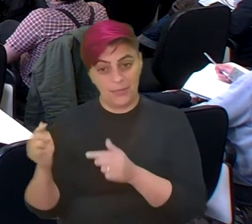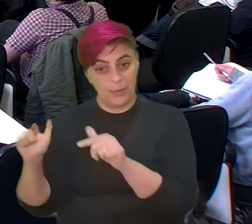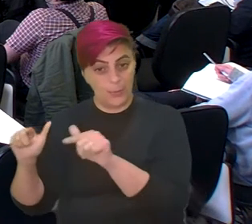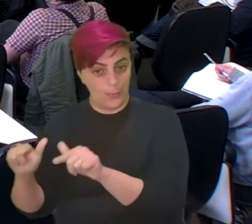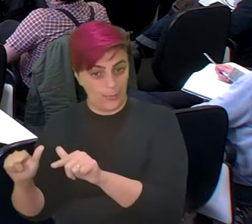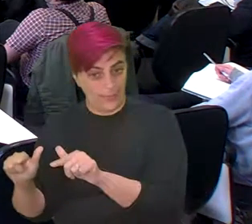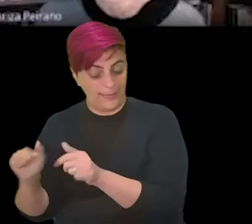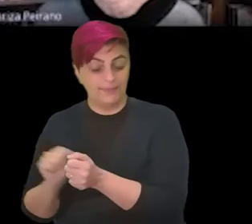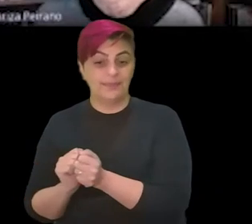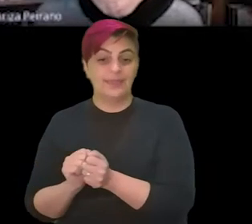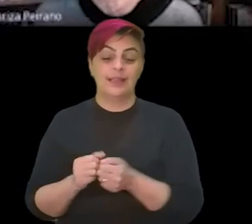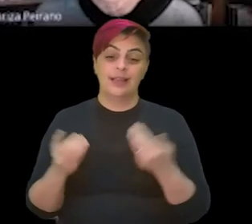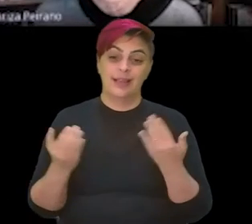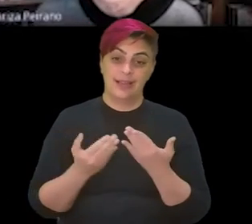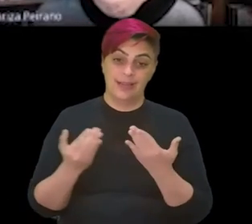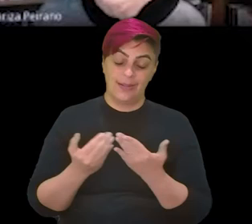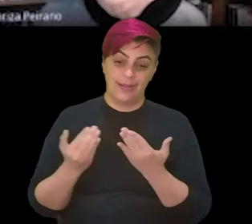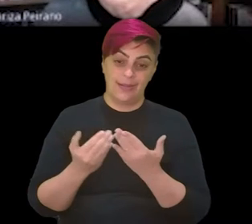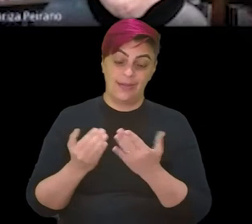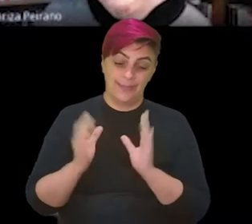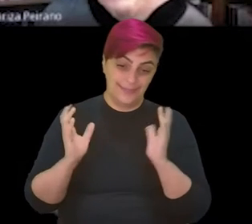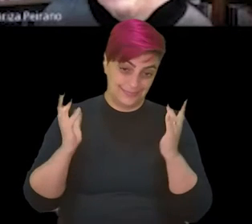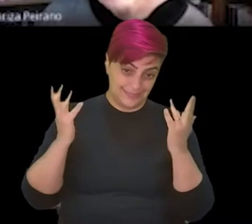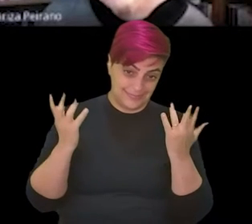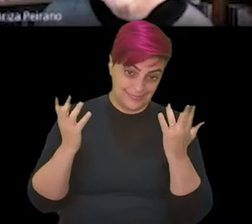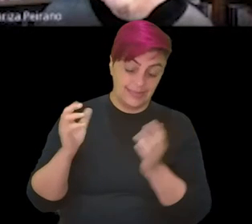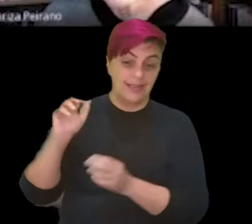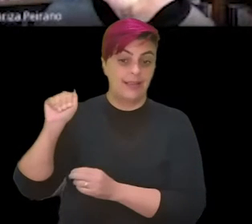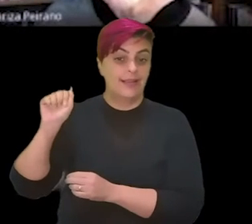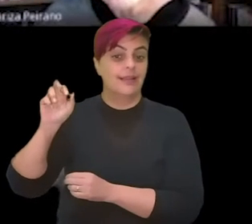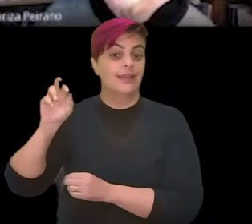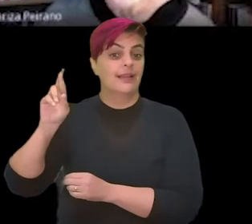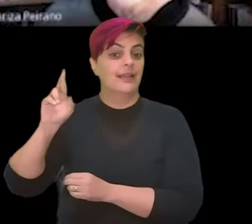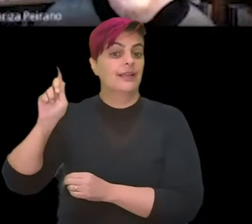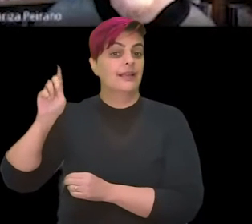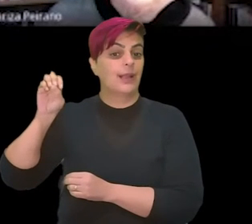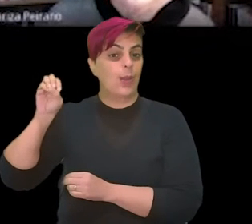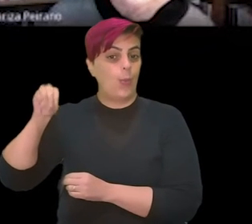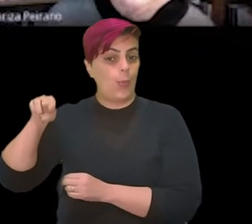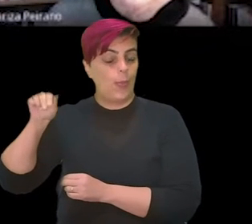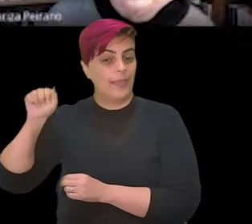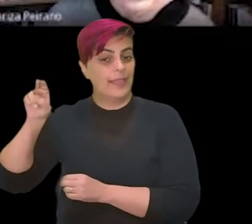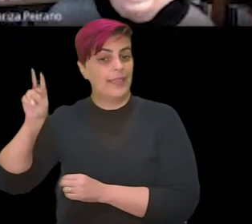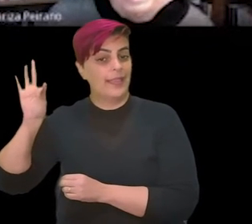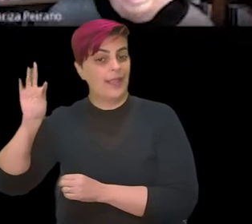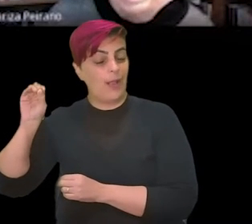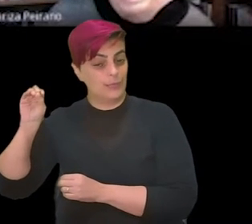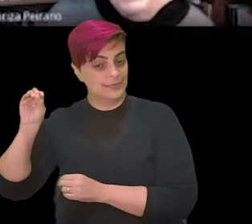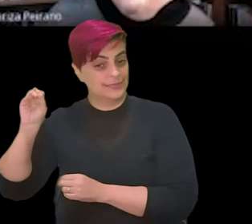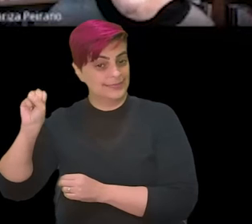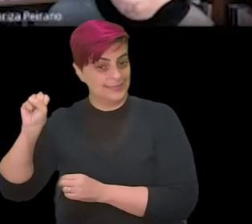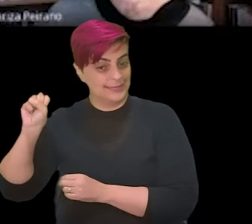estamos comemorando, Argonautas do Pacífico Ocidental, foi precedida por outras investigações de